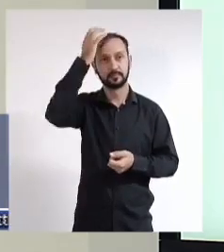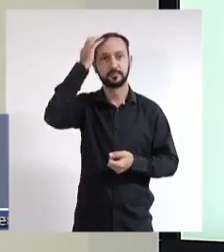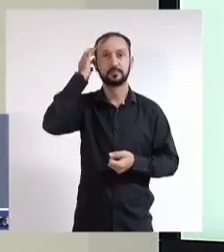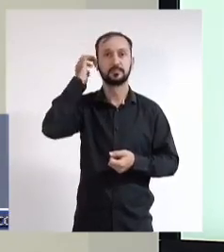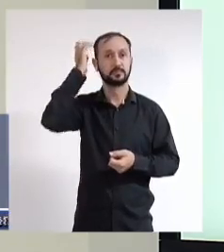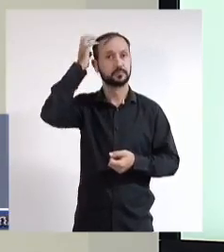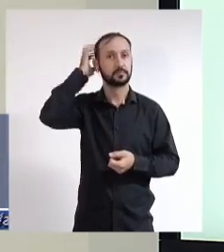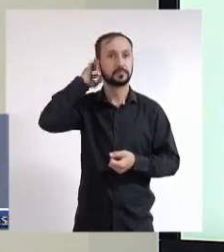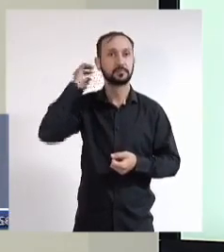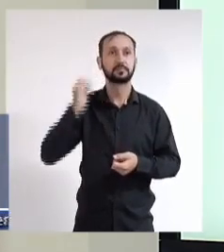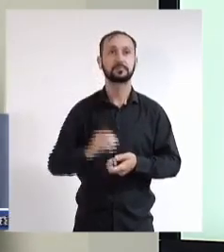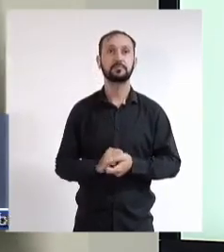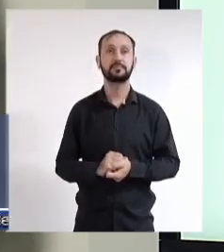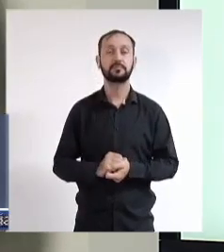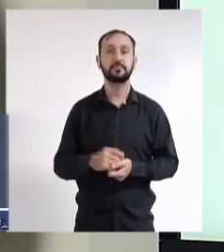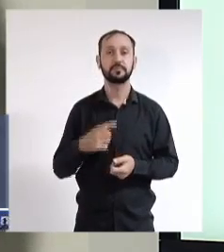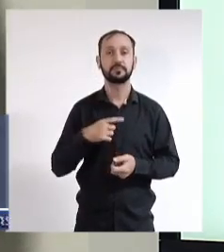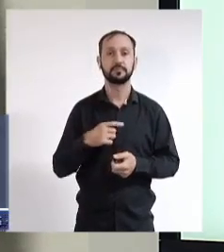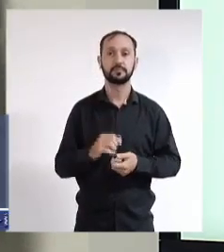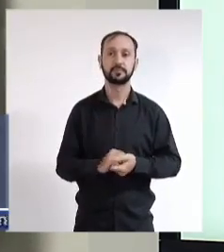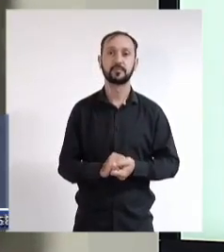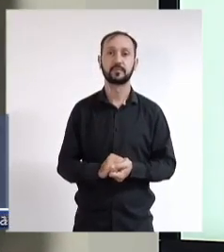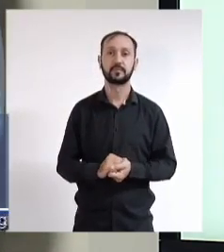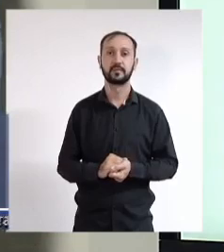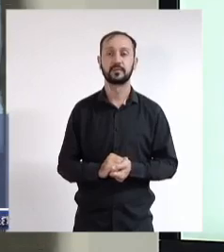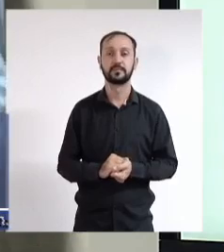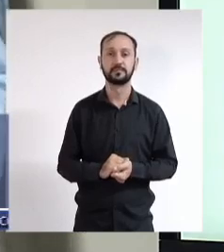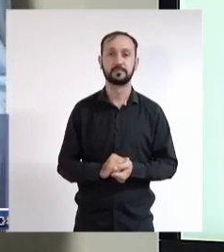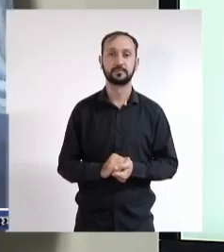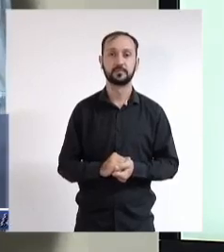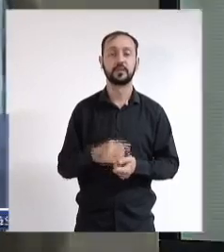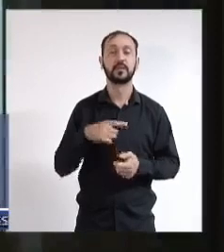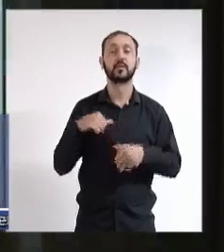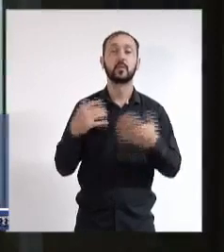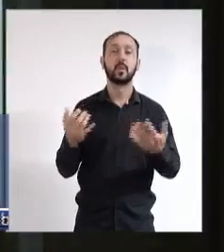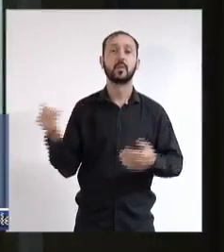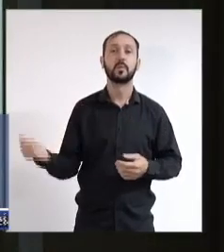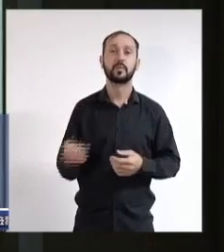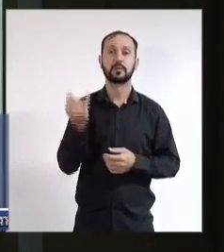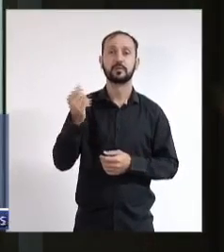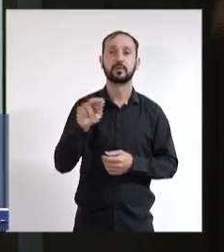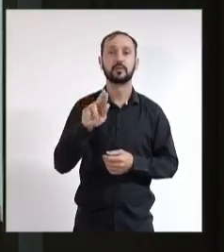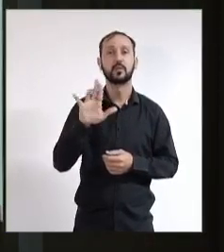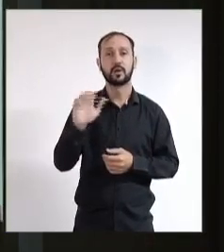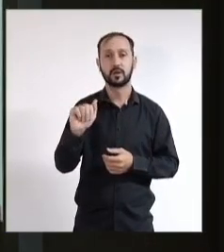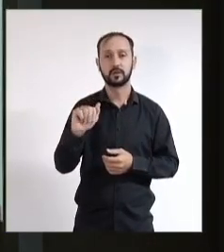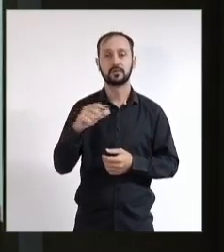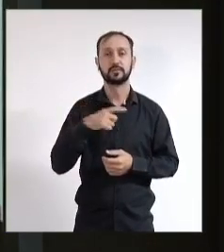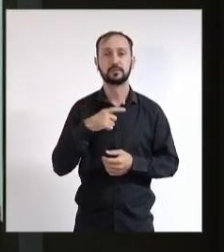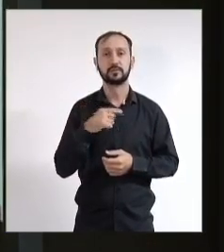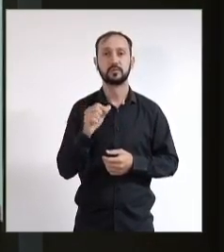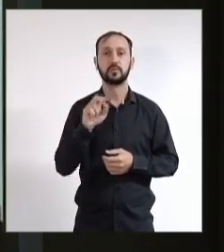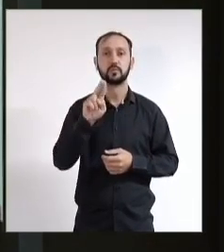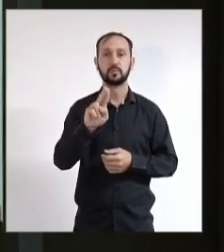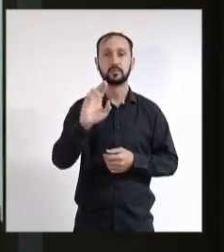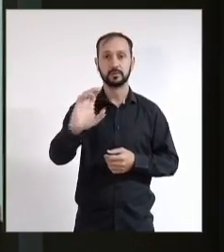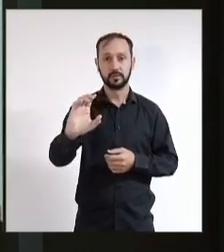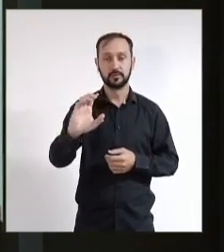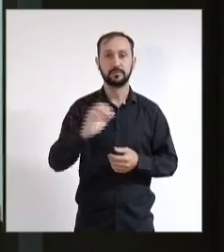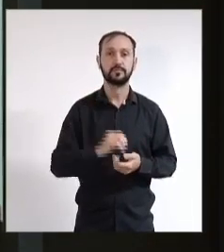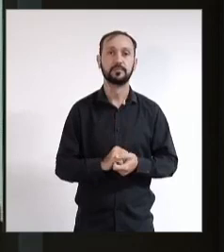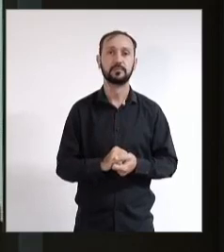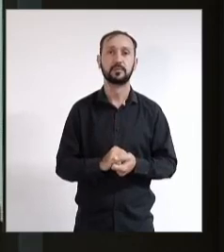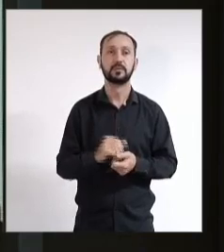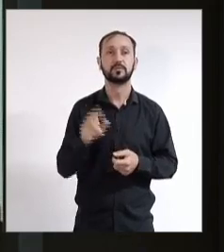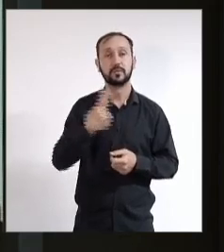é como que que funciona isso tudo então qual é a importância das unidades de conservação a sigla o ser também vai